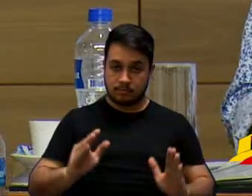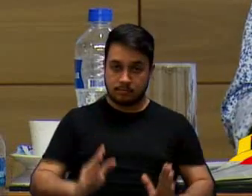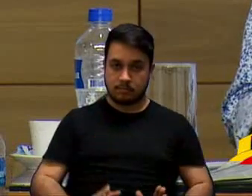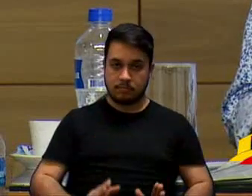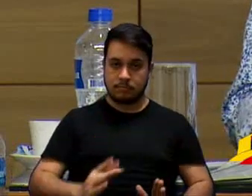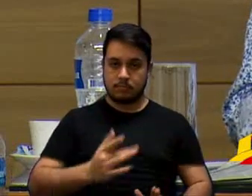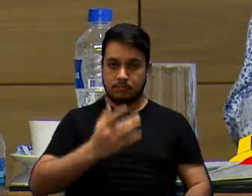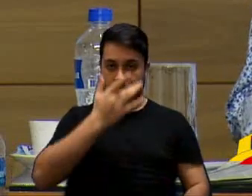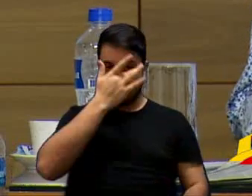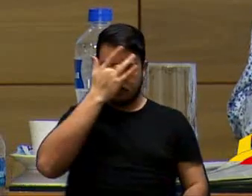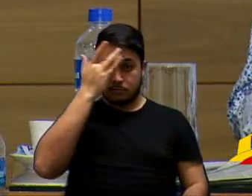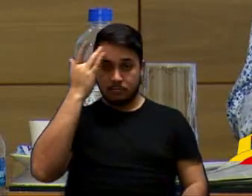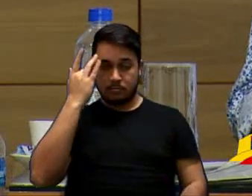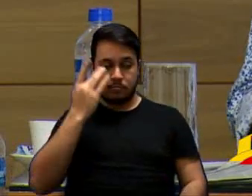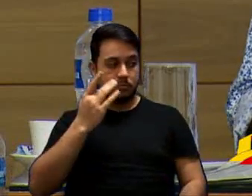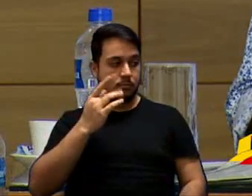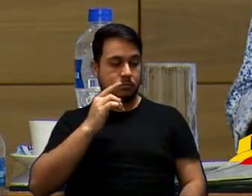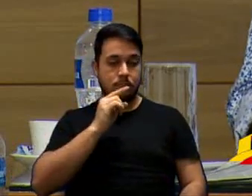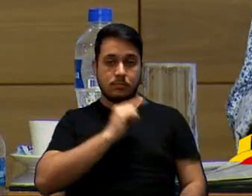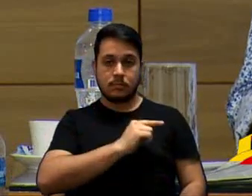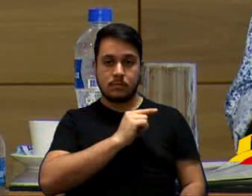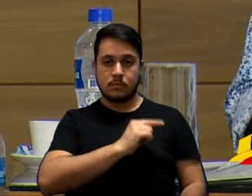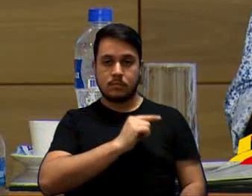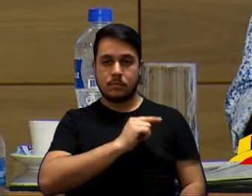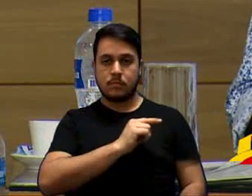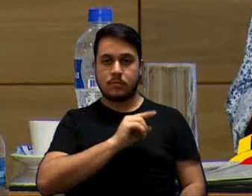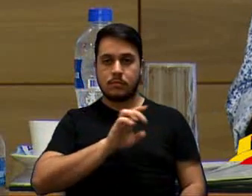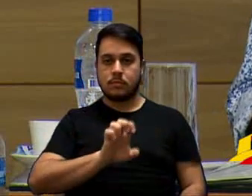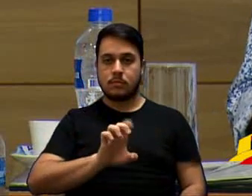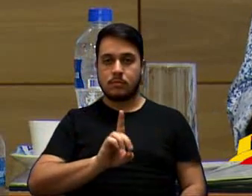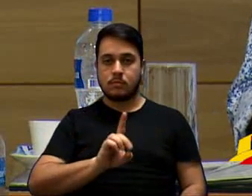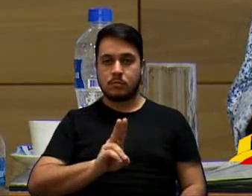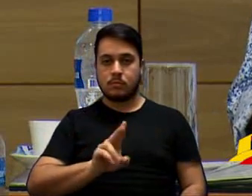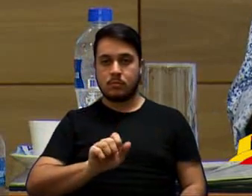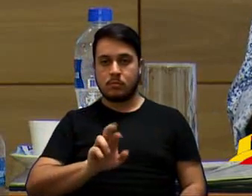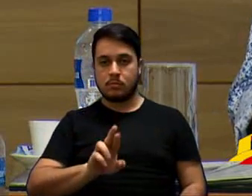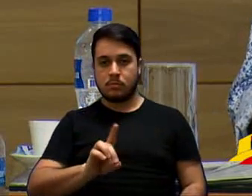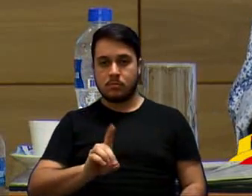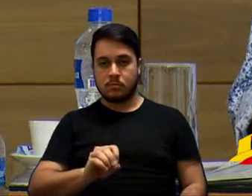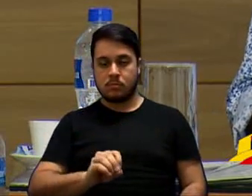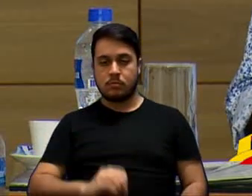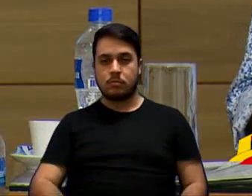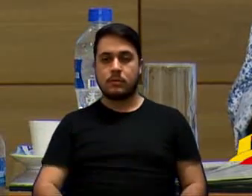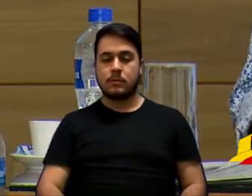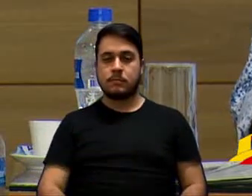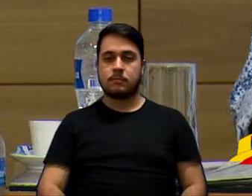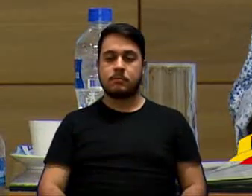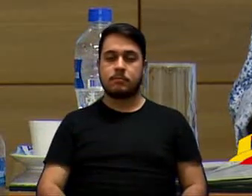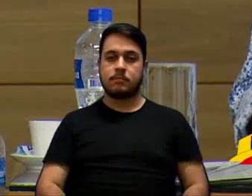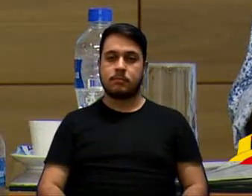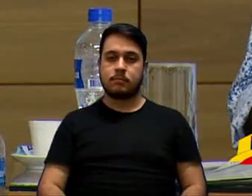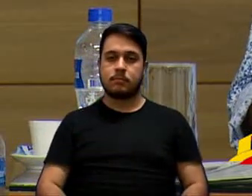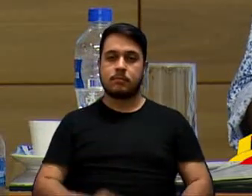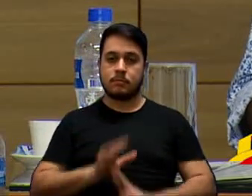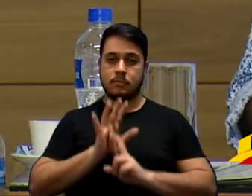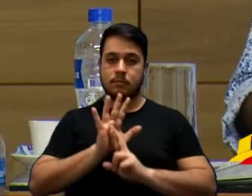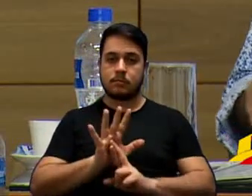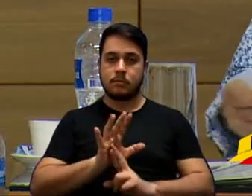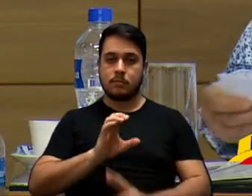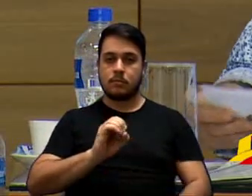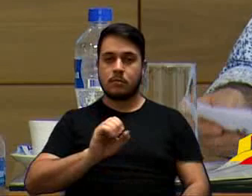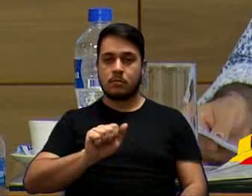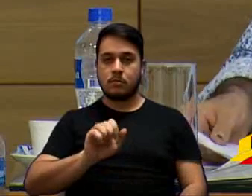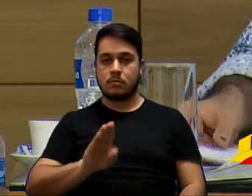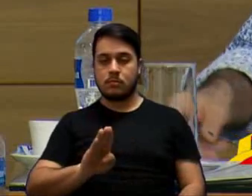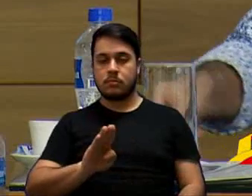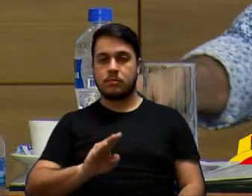passar a palavra também produtor do lado da tabela neste ato representado haber presidente da comissão de meio ambiente